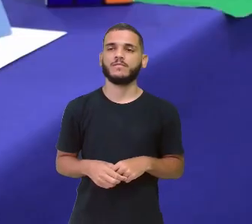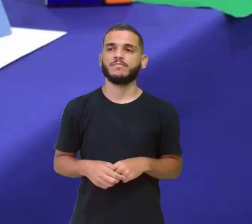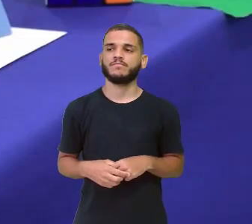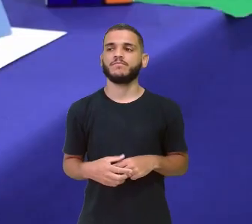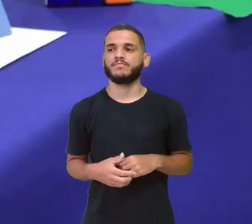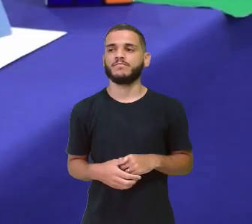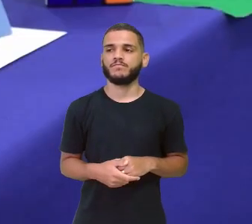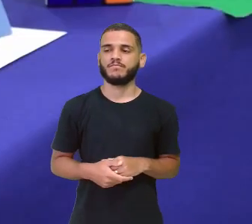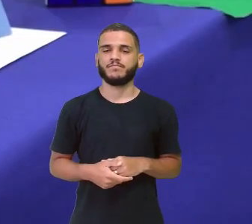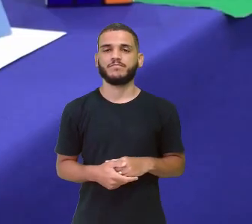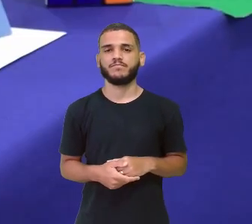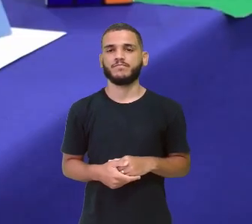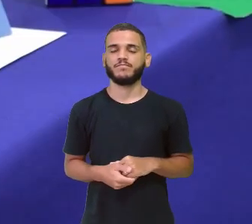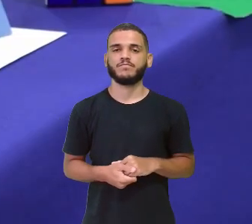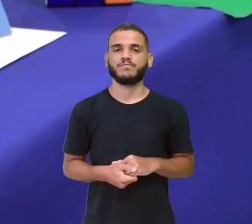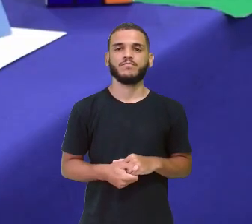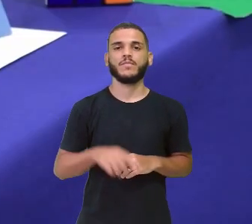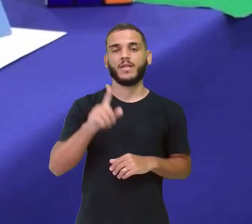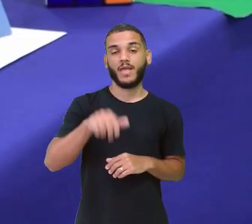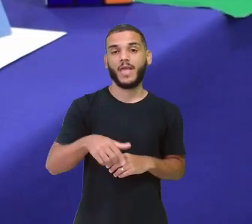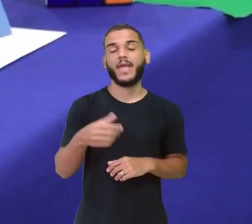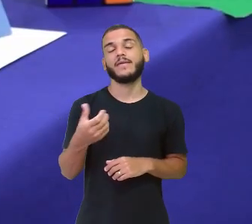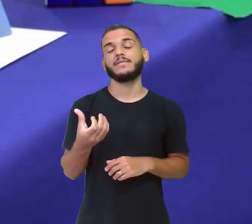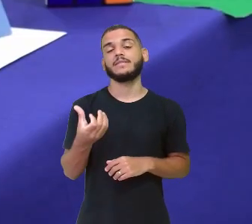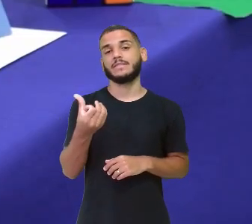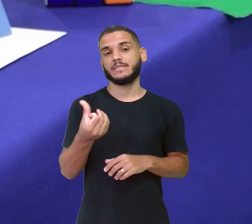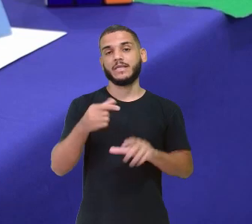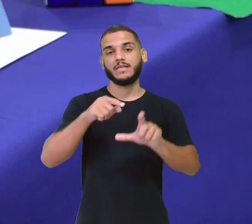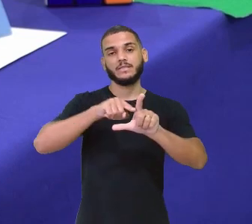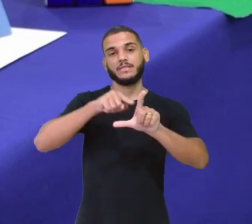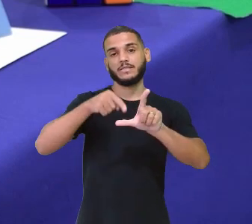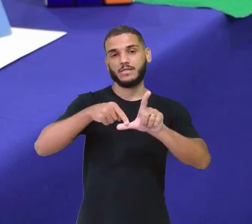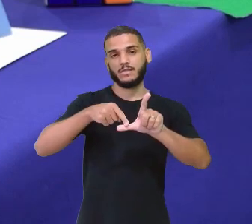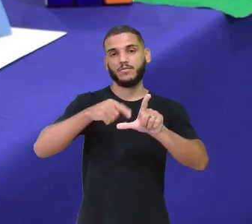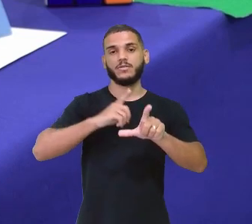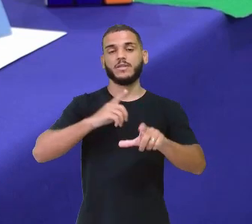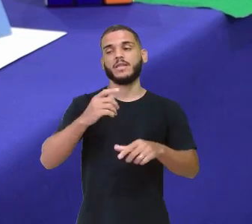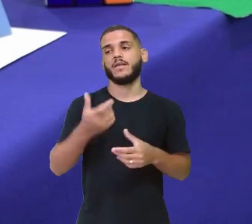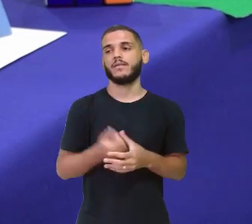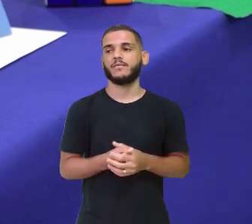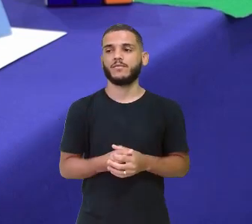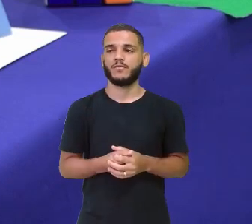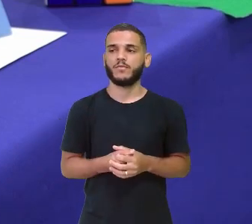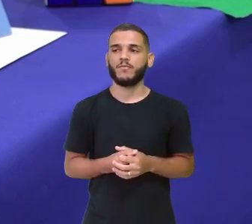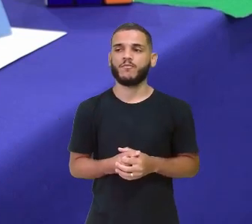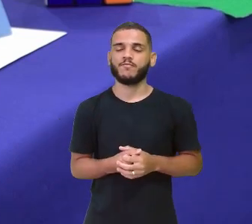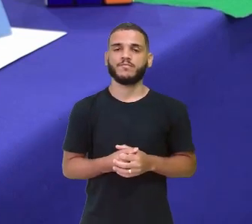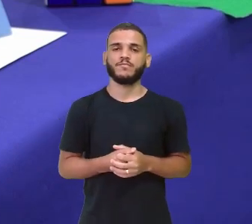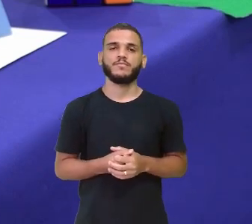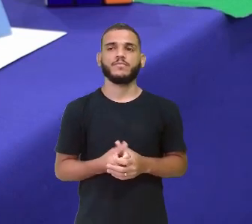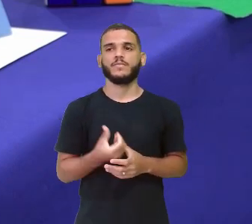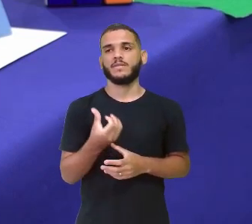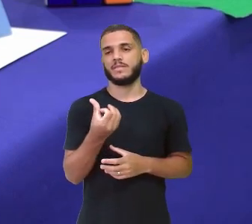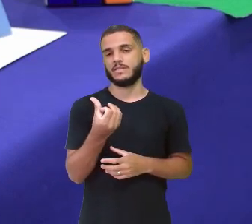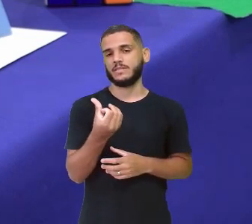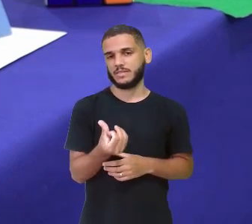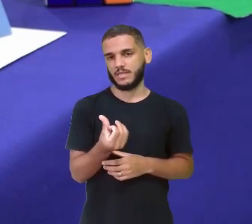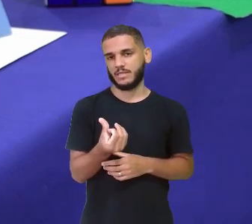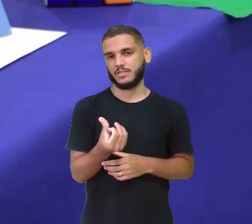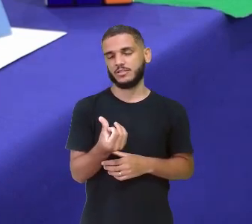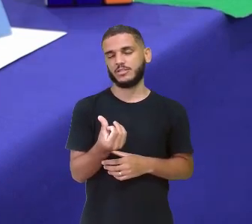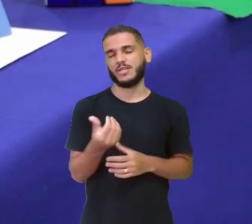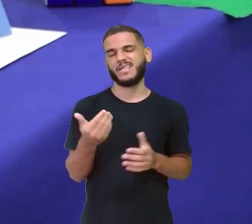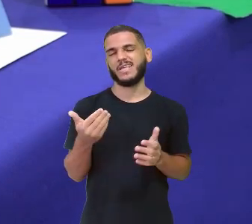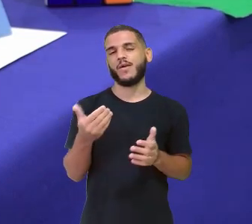sólido de base hexagonal, eu tenho 1, 2, 3, 4, 5, 6,